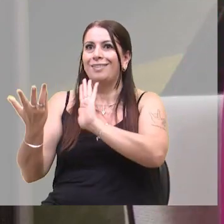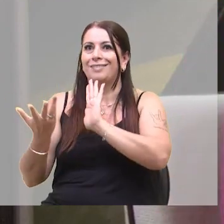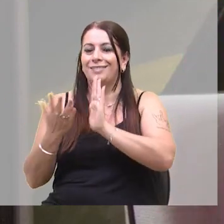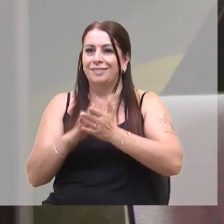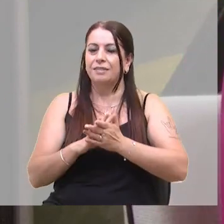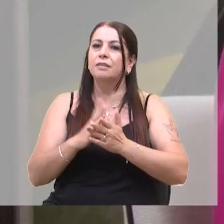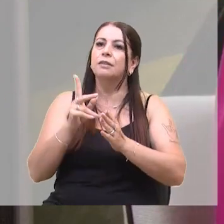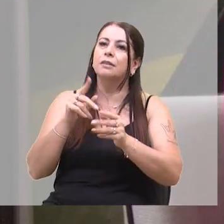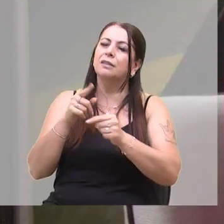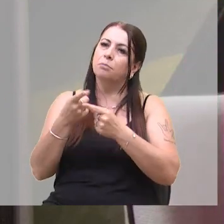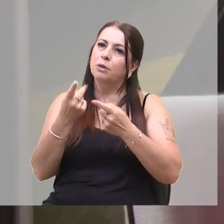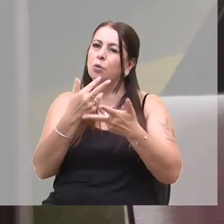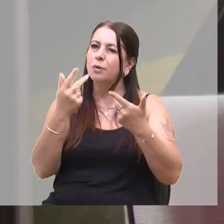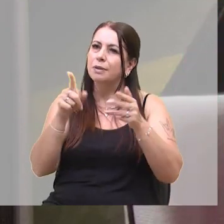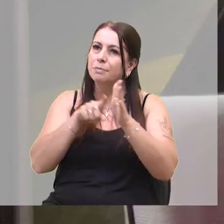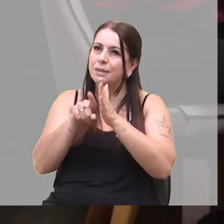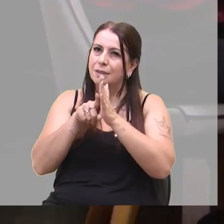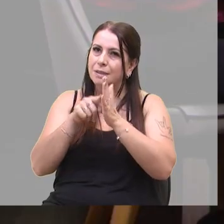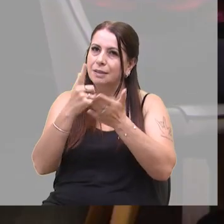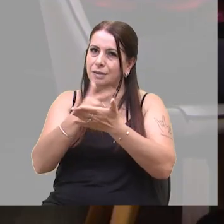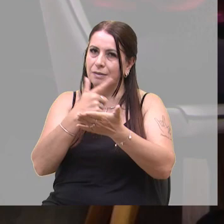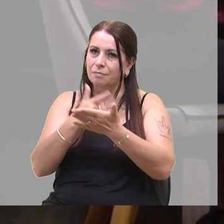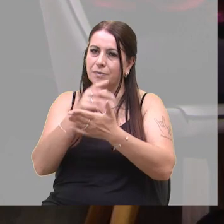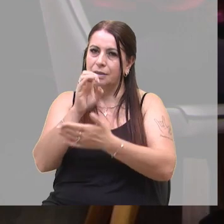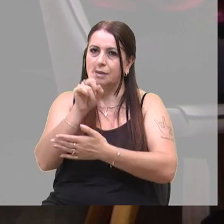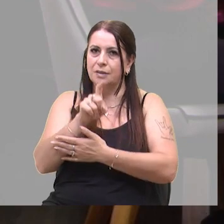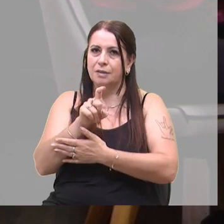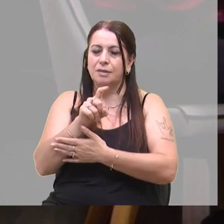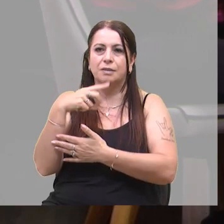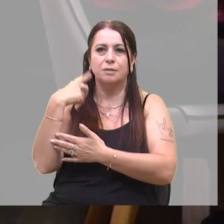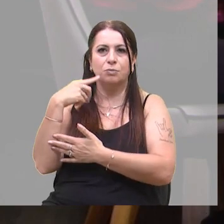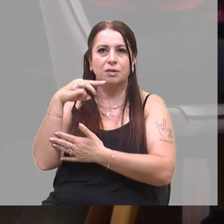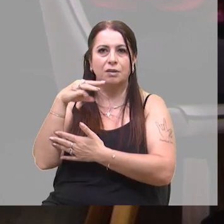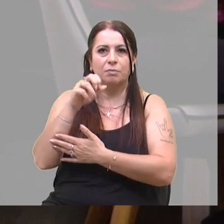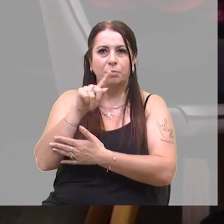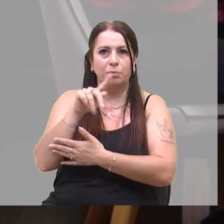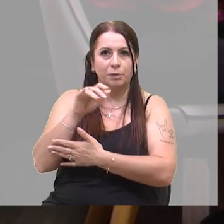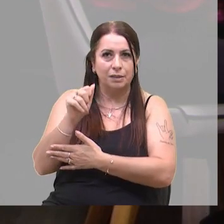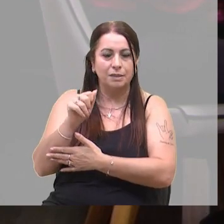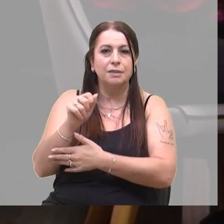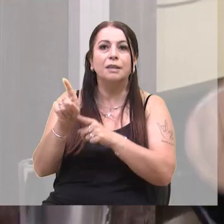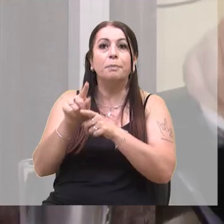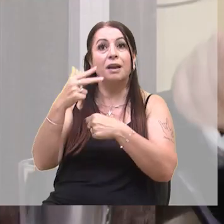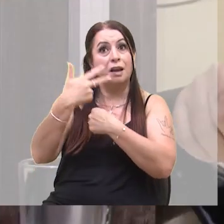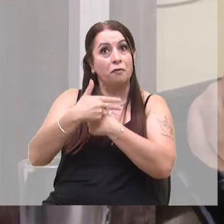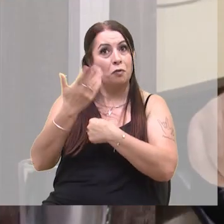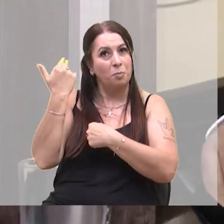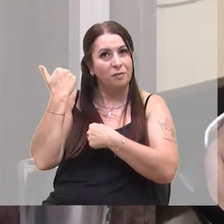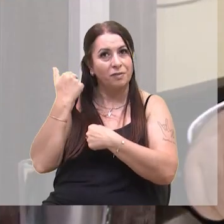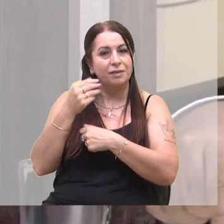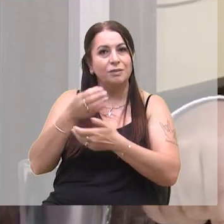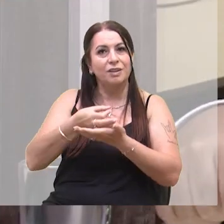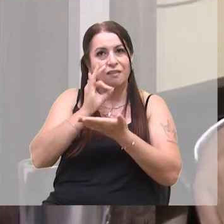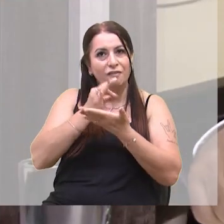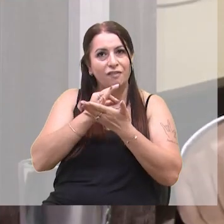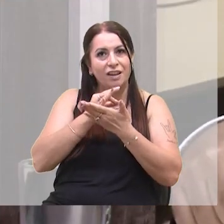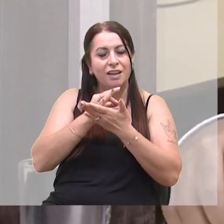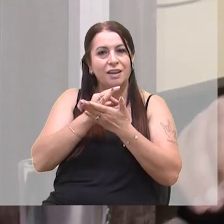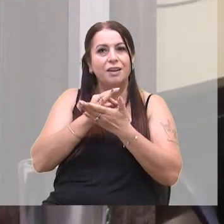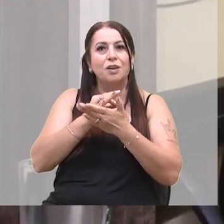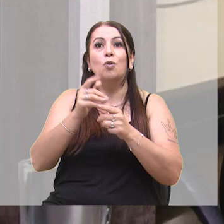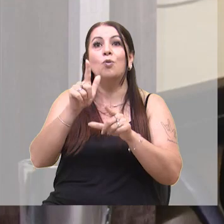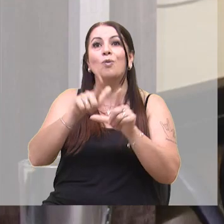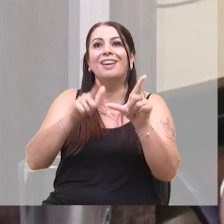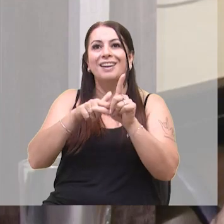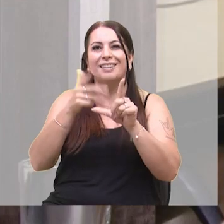ser inspirador. É uma peculiaridade da pesquisa, já que a senhora citou o livro da ex-deputada Marisa Fórmula. Ah, que aliás gravou comigo aqui no